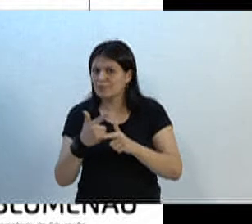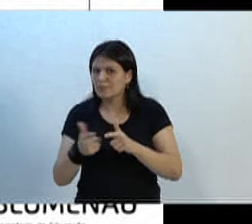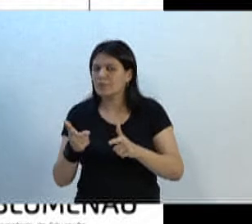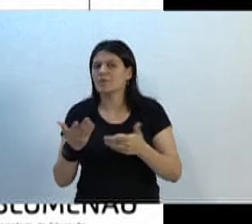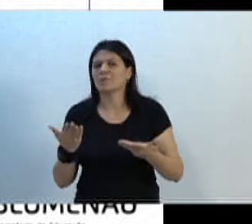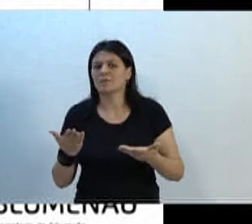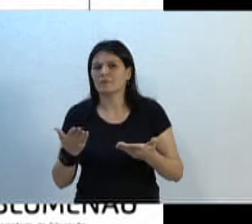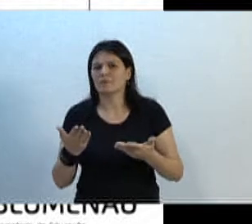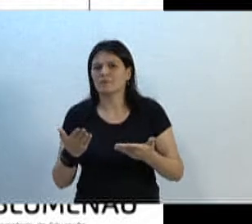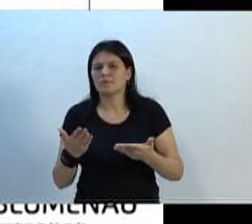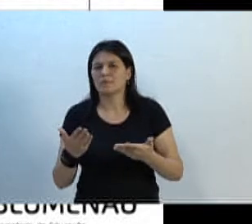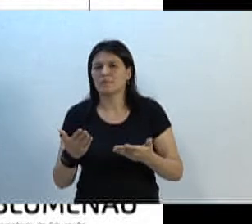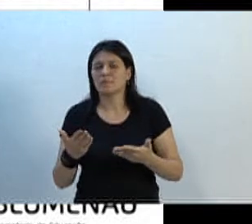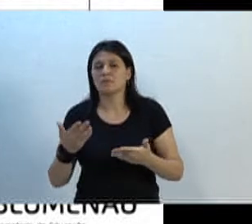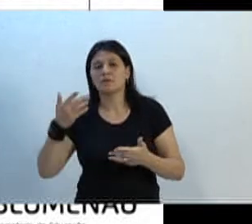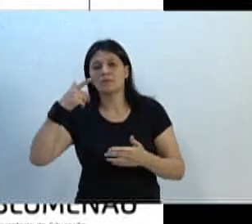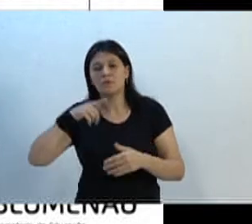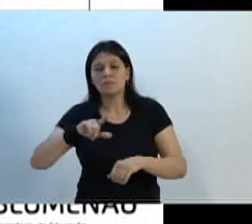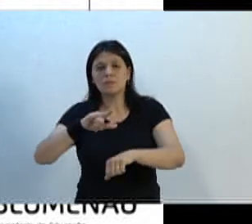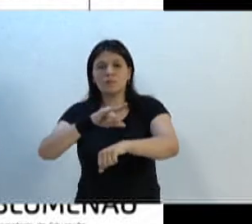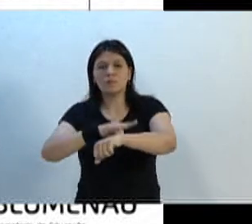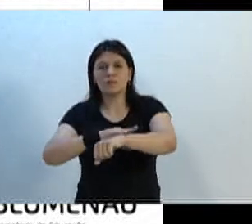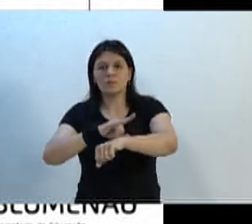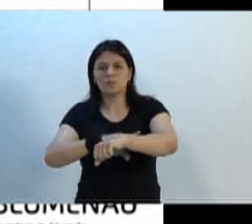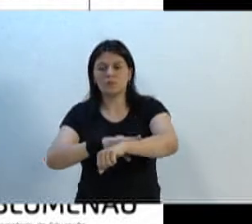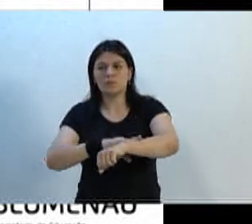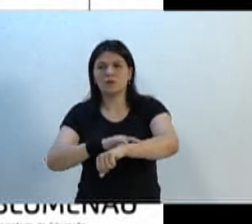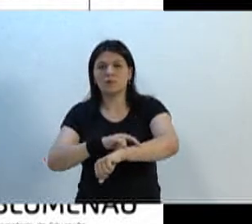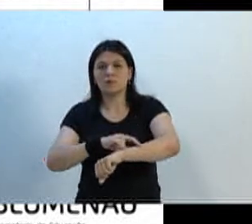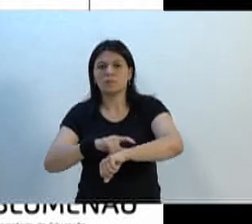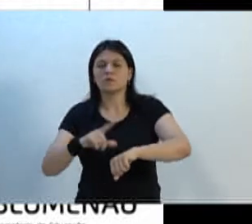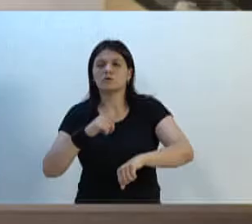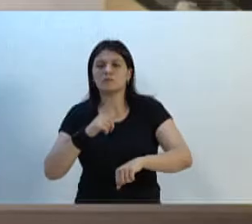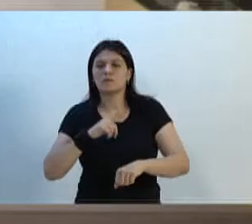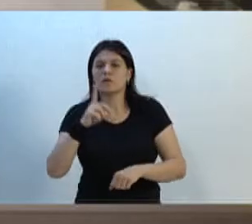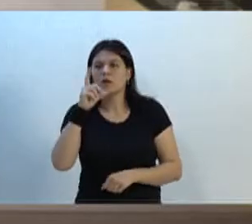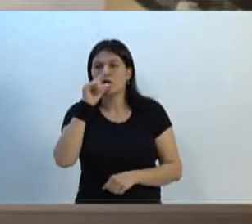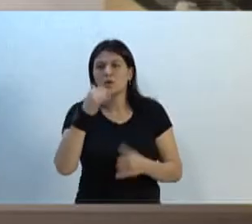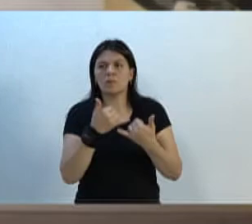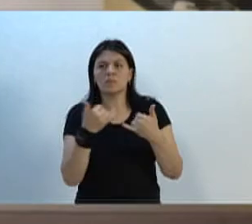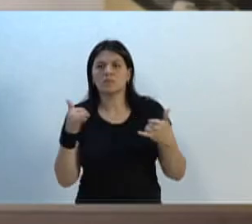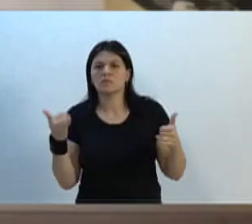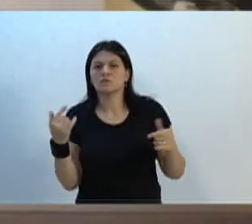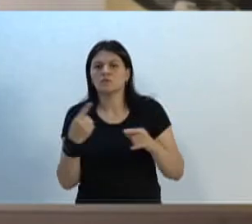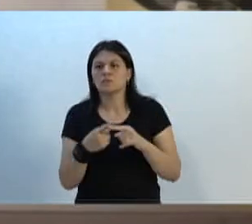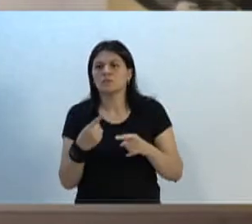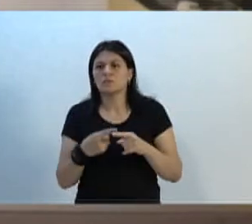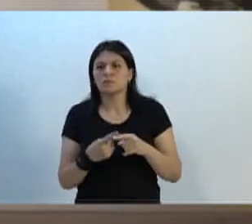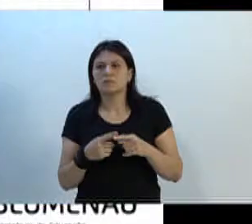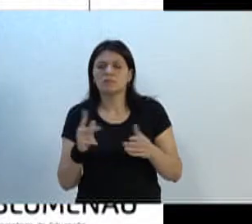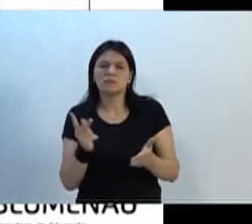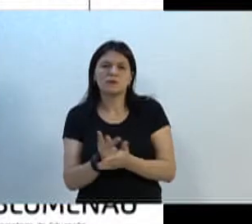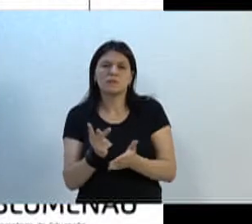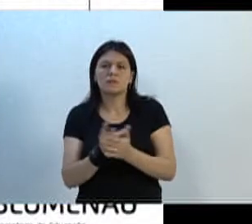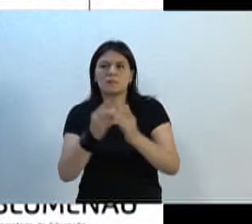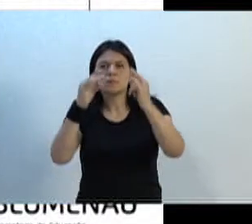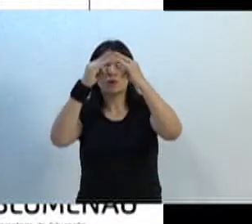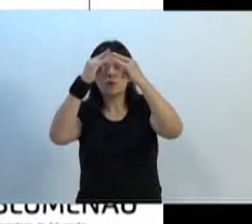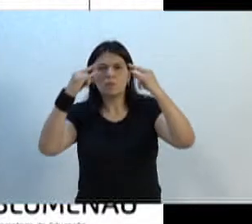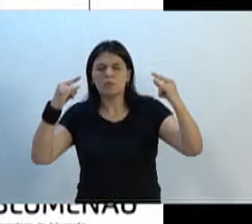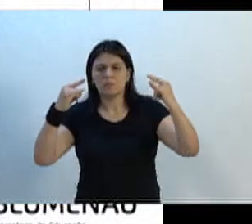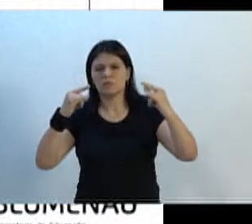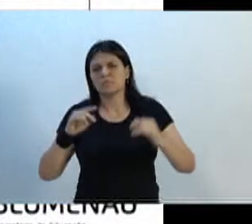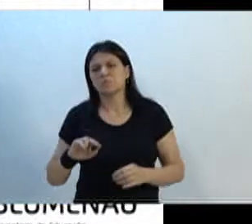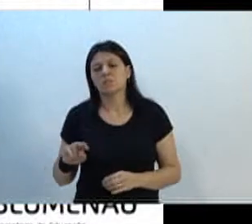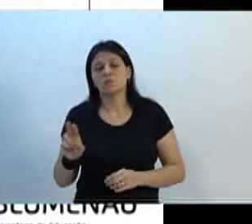finalmente de um banheiro no lugar por si ponto de água energia porque era simplesmente uma cobertura de quadra é